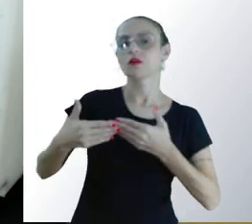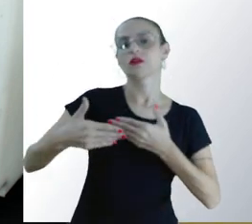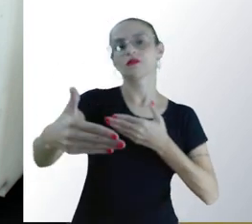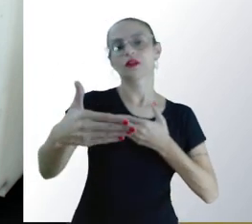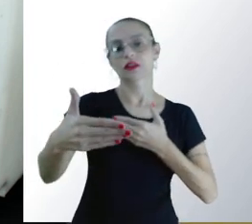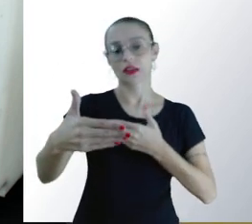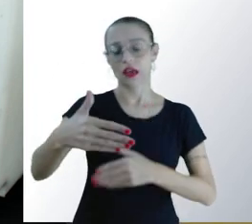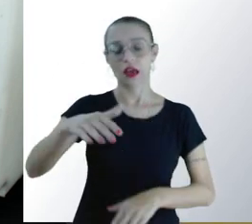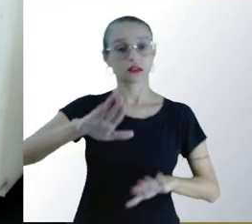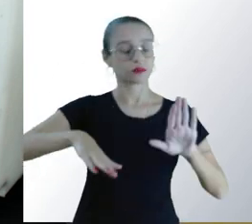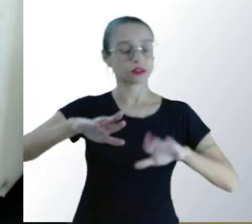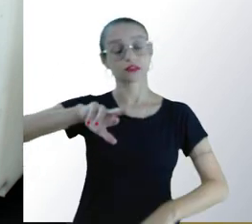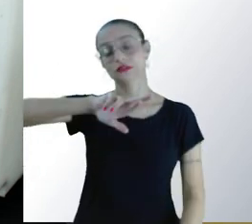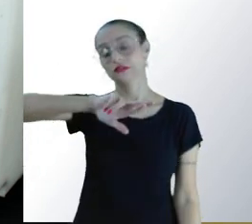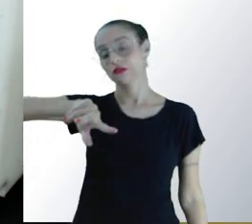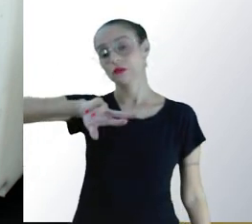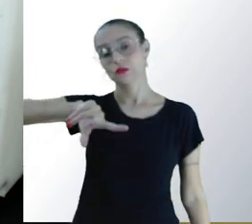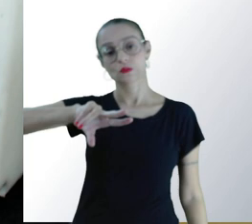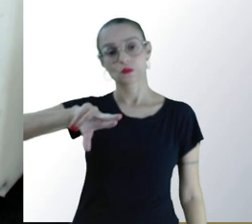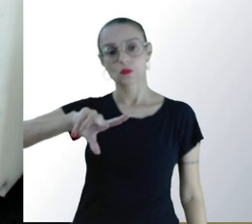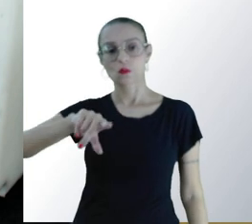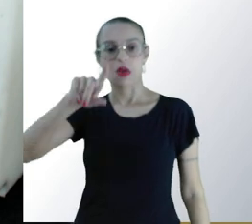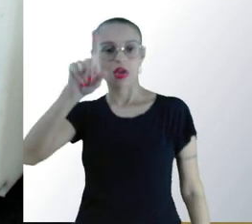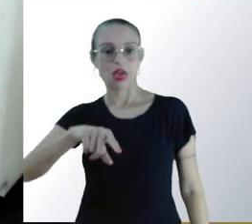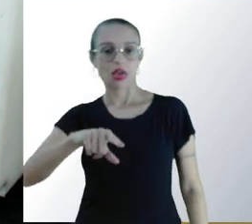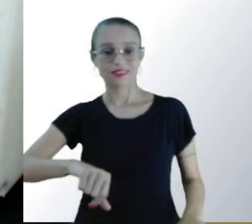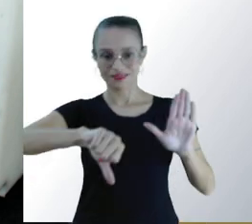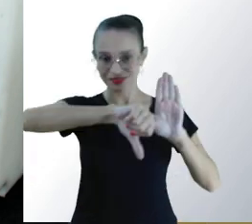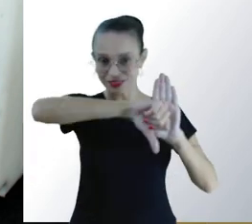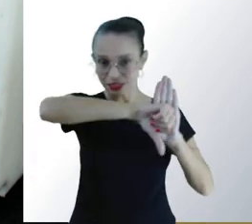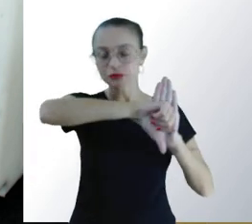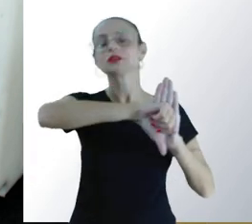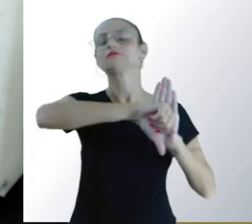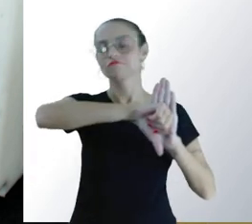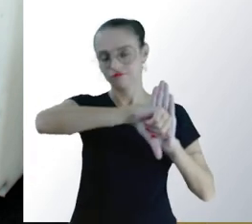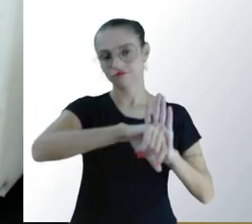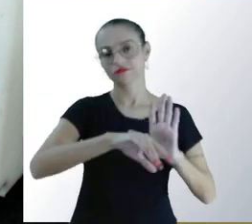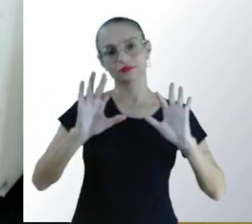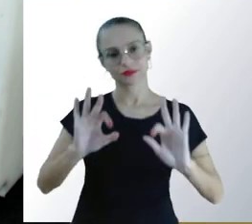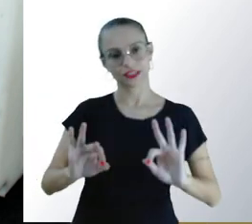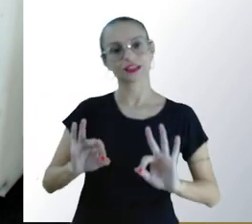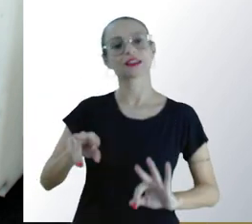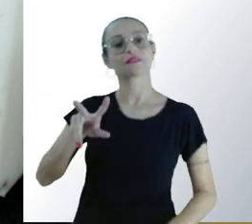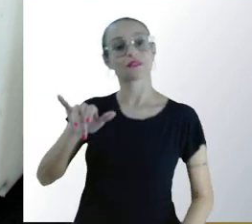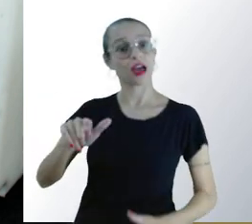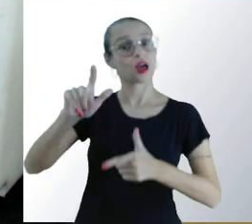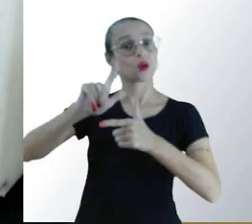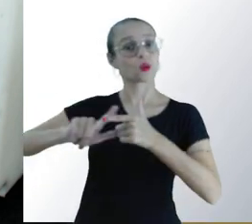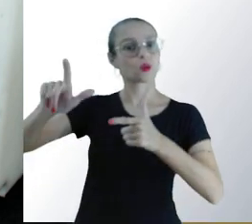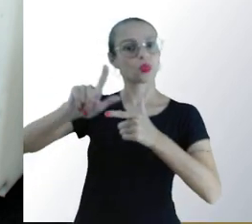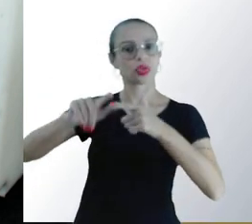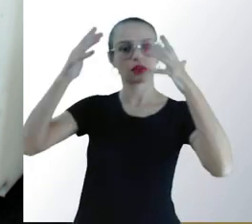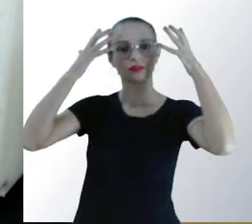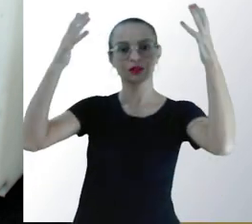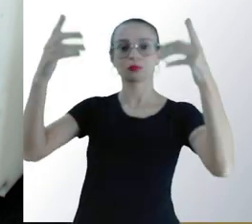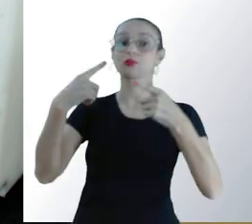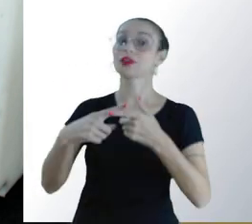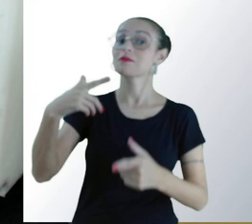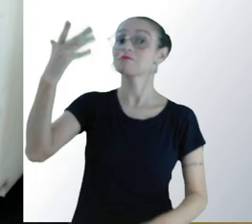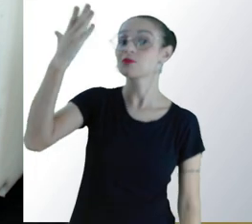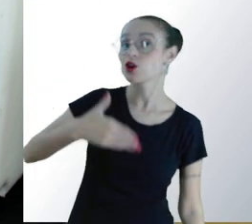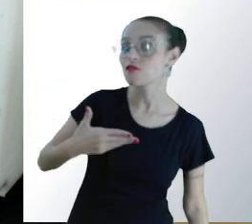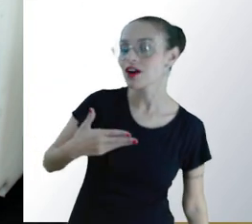não configurar uma infração ou um crime, com certeza isso vai dar uma dor de cabeça, né? Porque até isso se provar ou